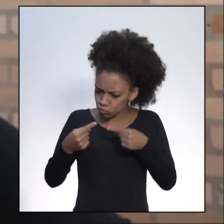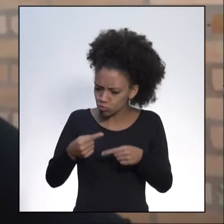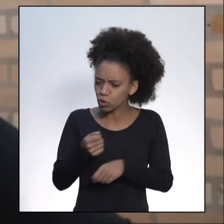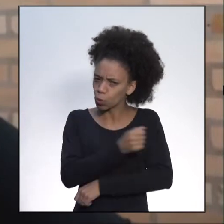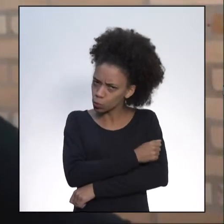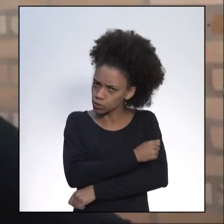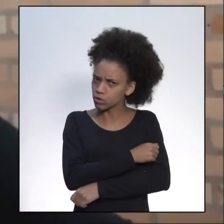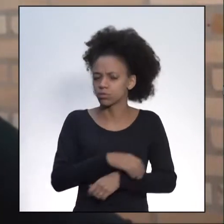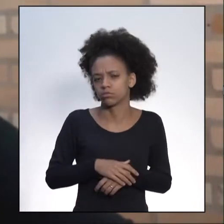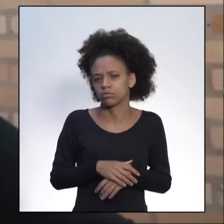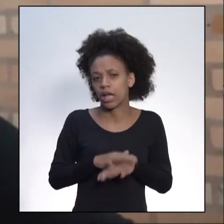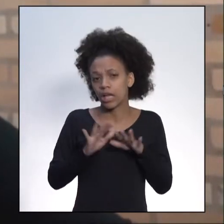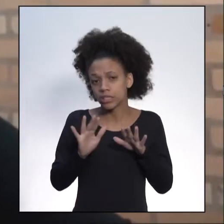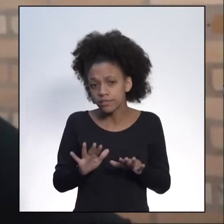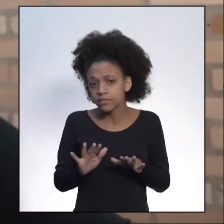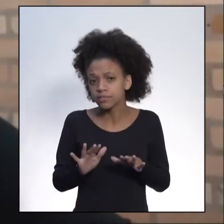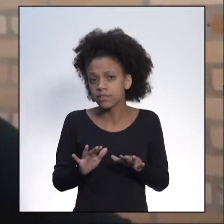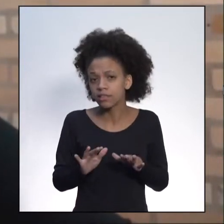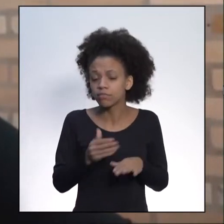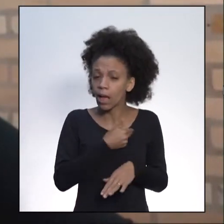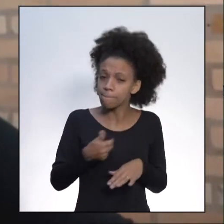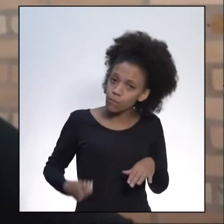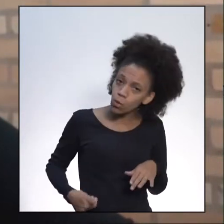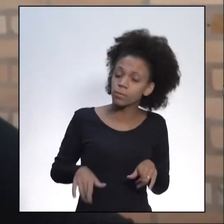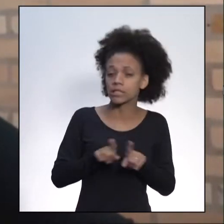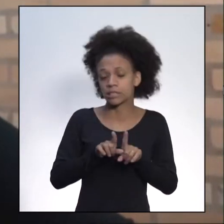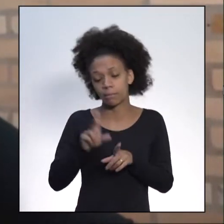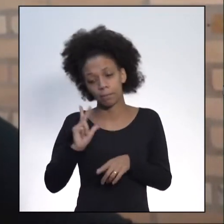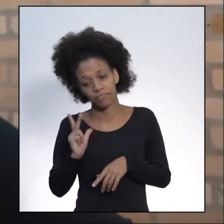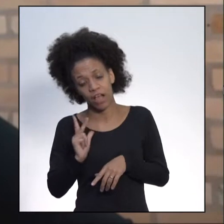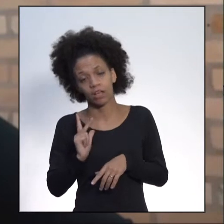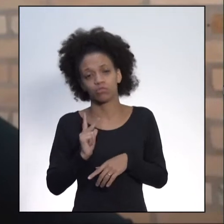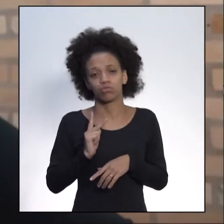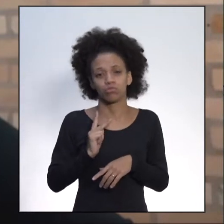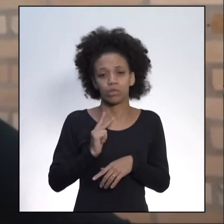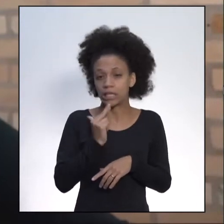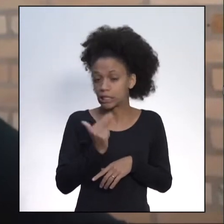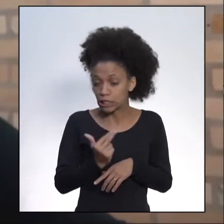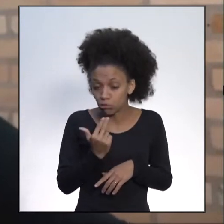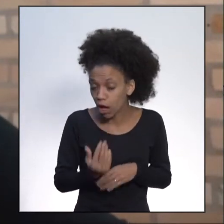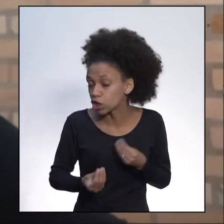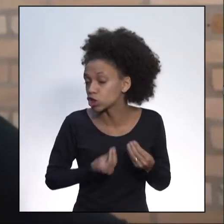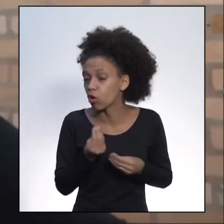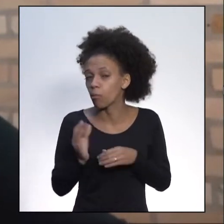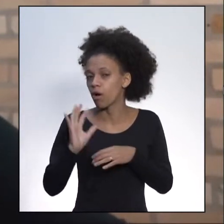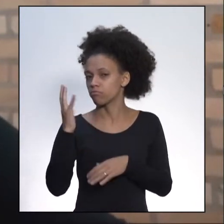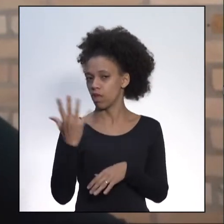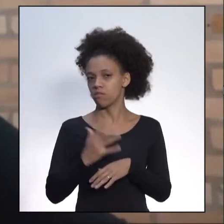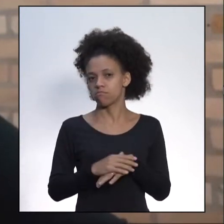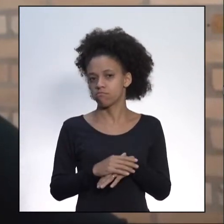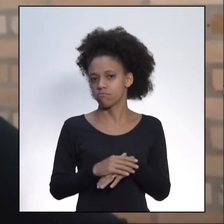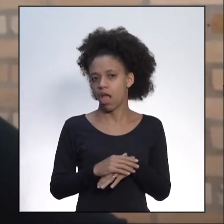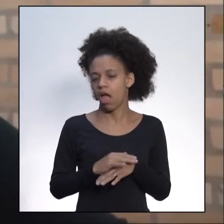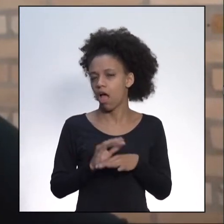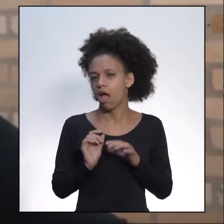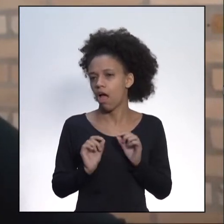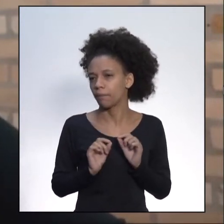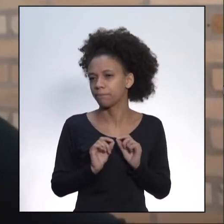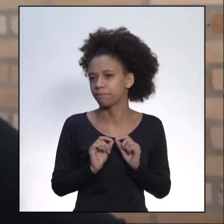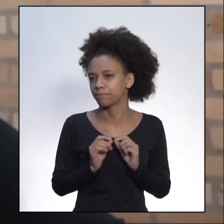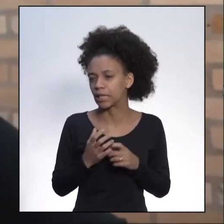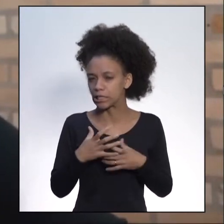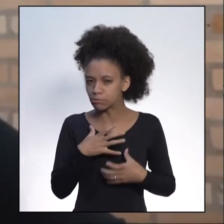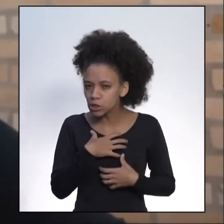alunos, né? Tanto do que é público, o que é privado, o tipo de linguagem, como que isso acontece, essa questão de eu